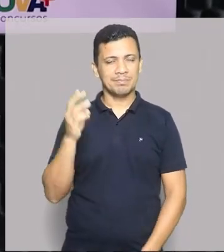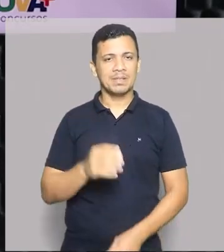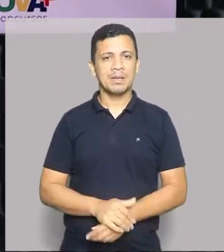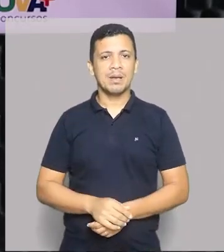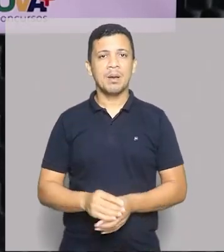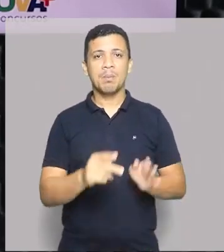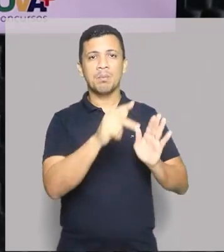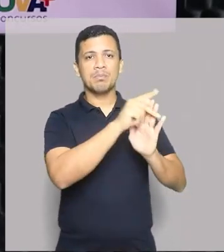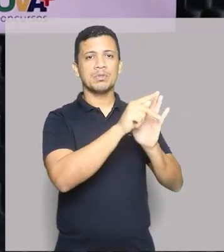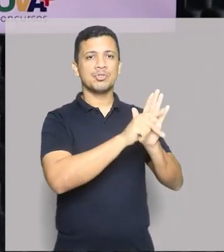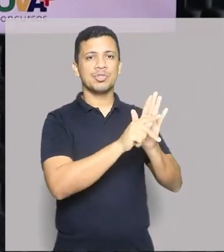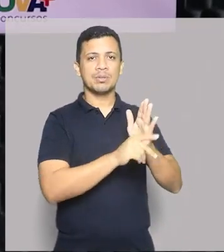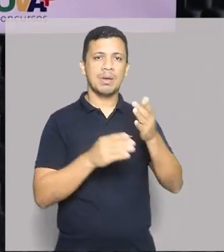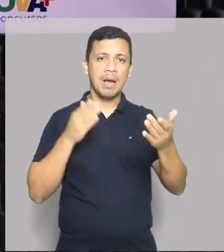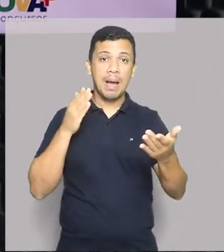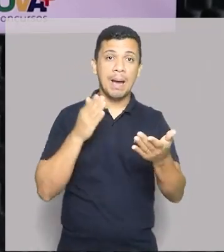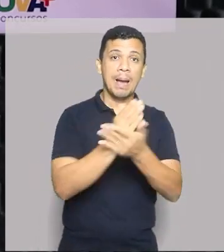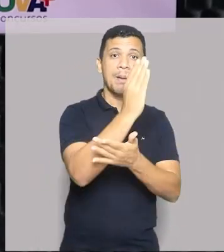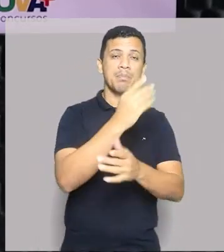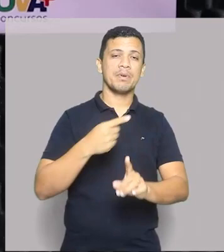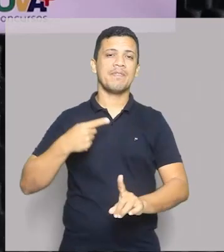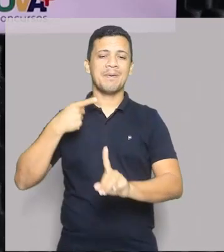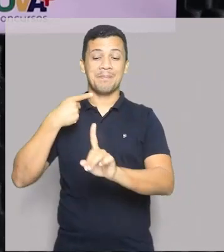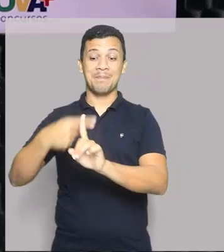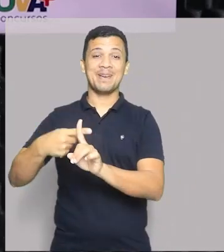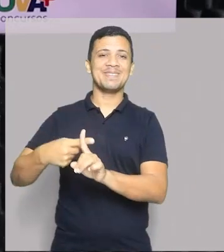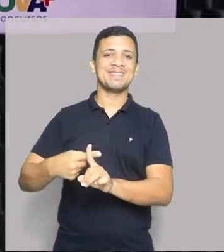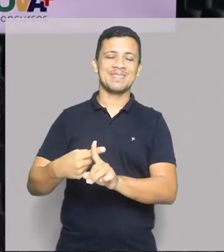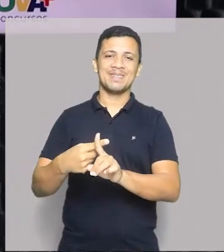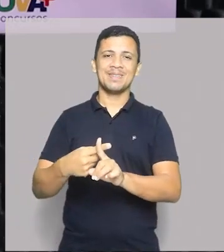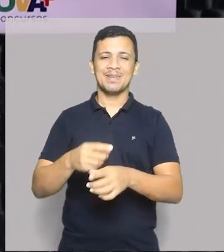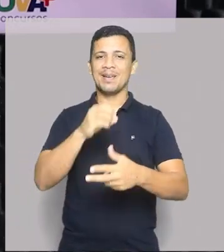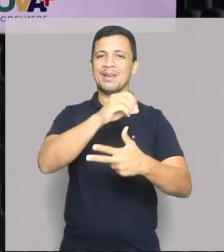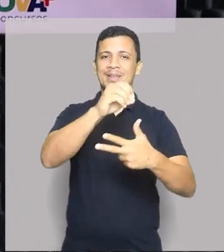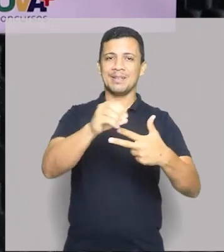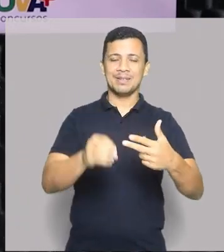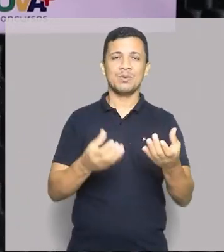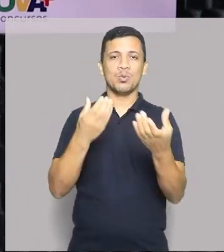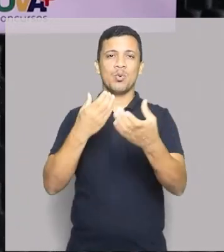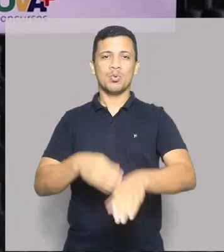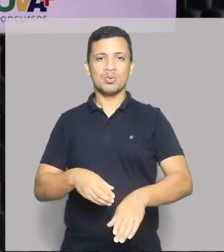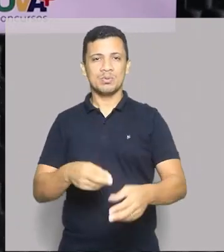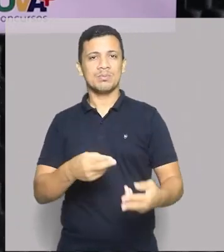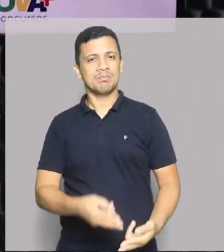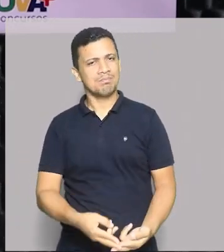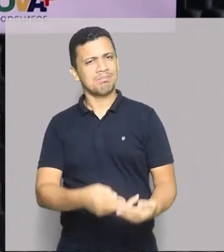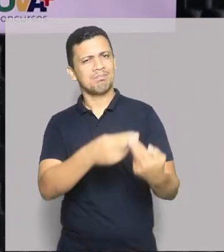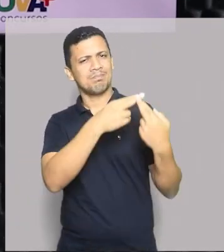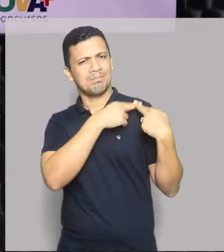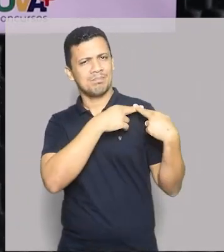Aprova Mais, o Enem dos concursos de iniciativa do governo estadual.